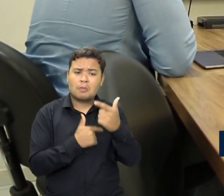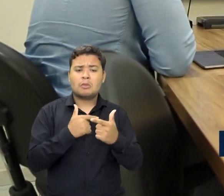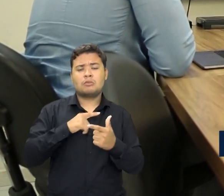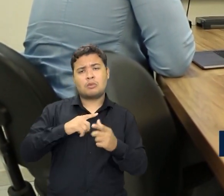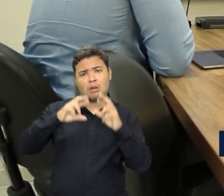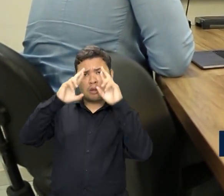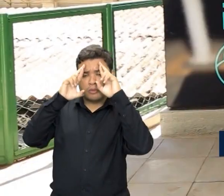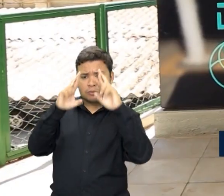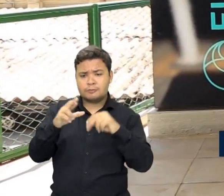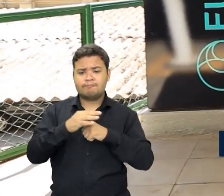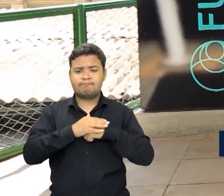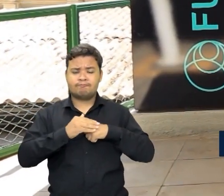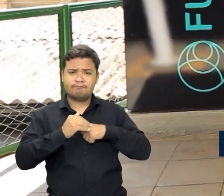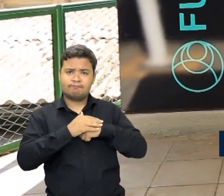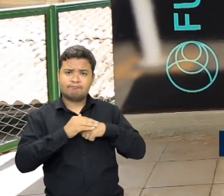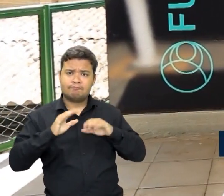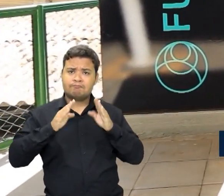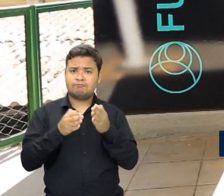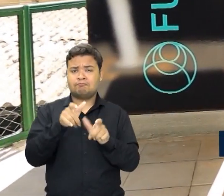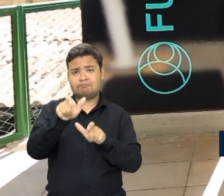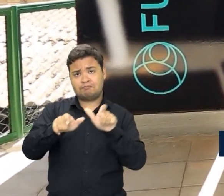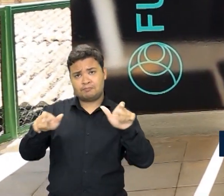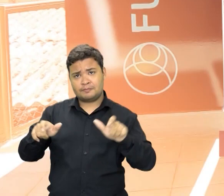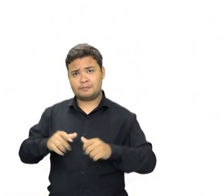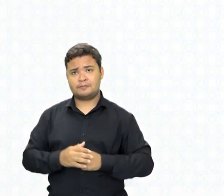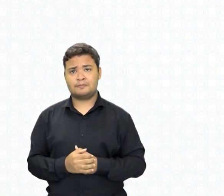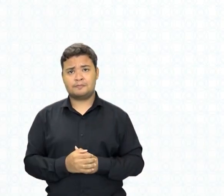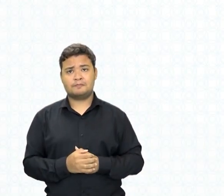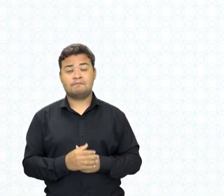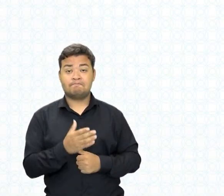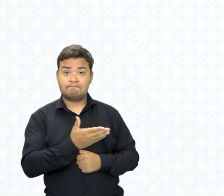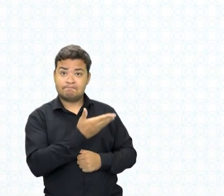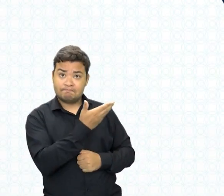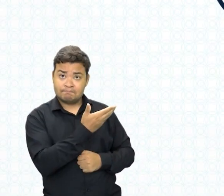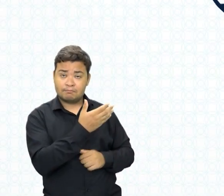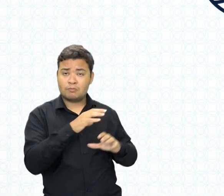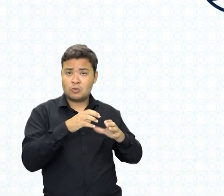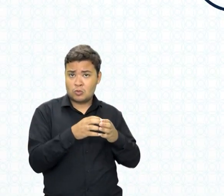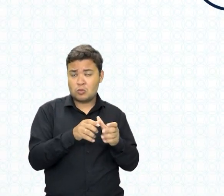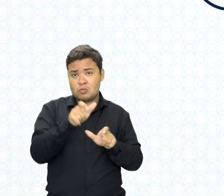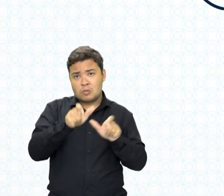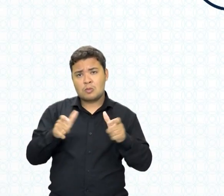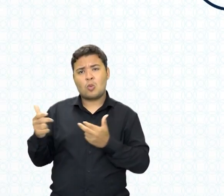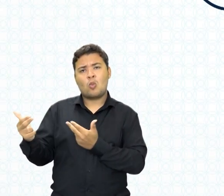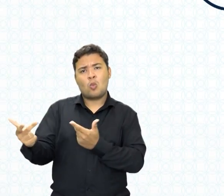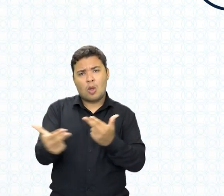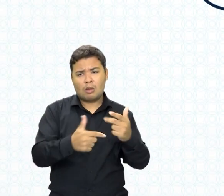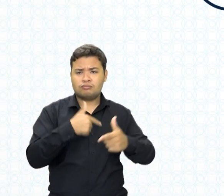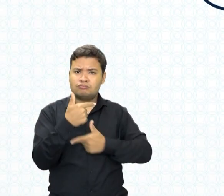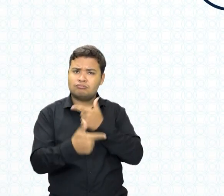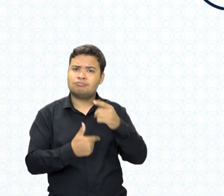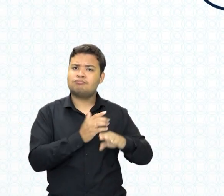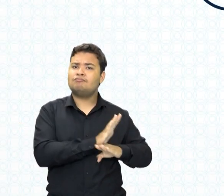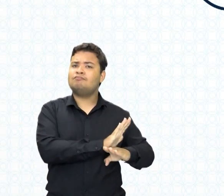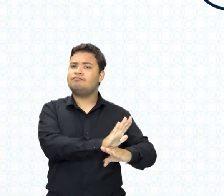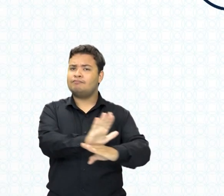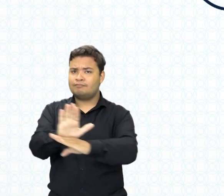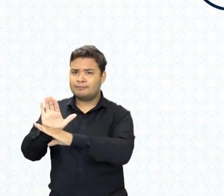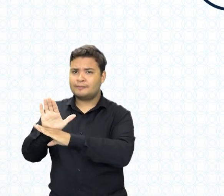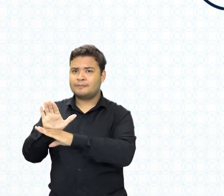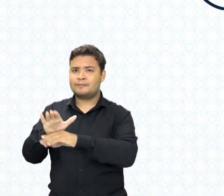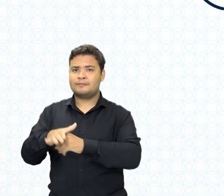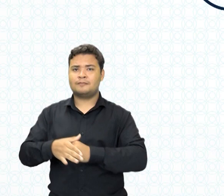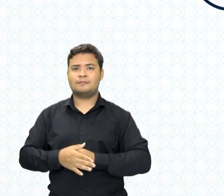respeito, carinho e dedicação a quem precisar. Fundac, uma fundação feita por gente que cuida da gente.